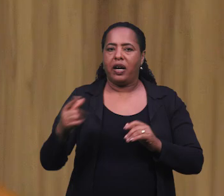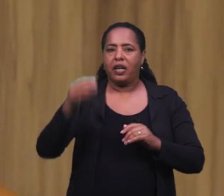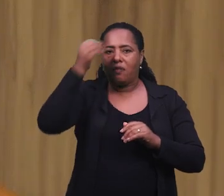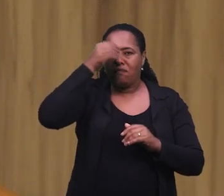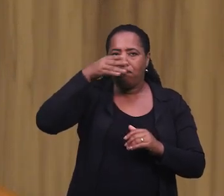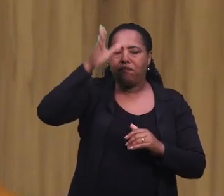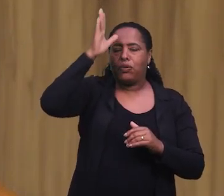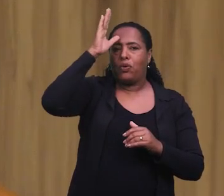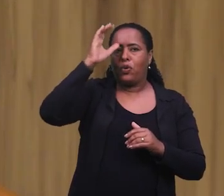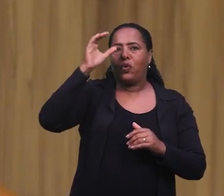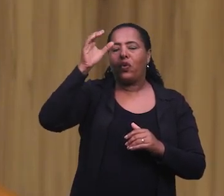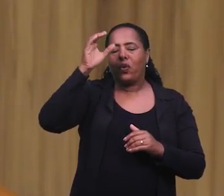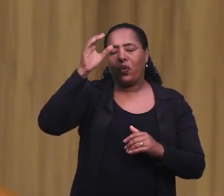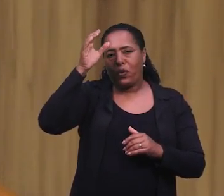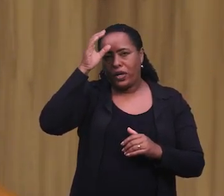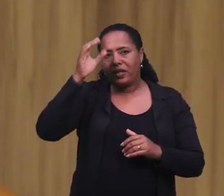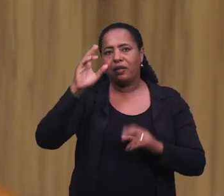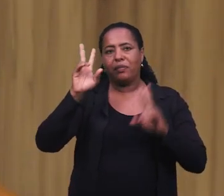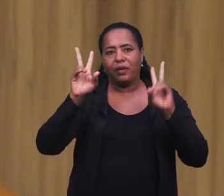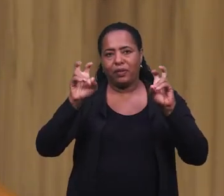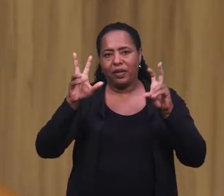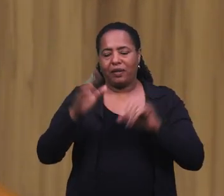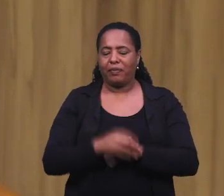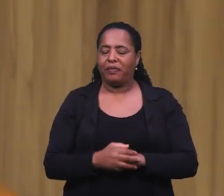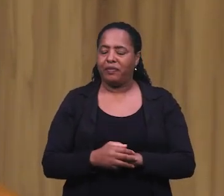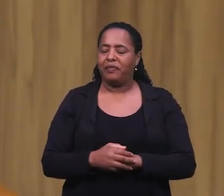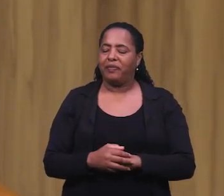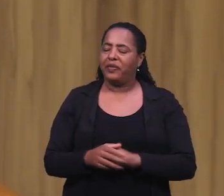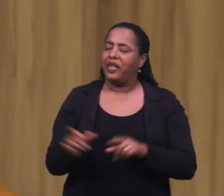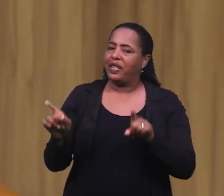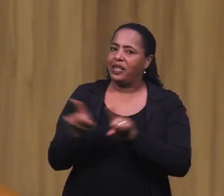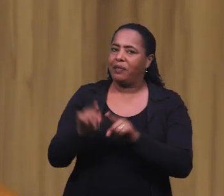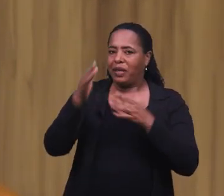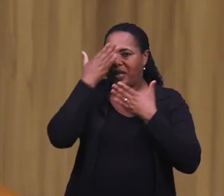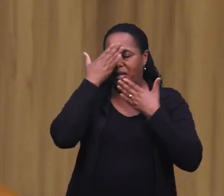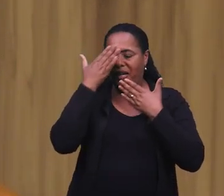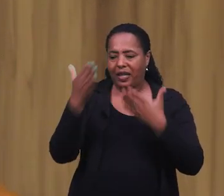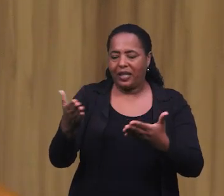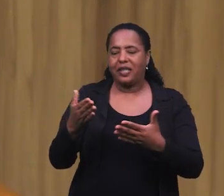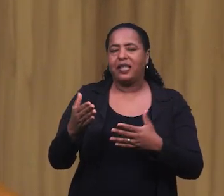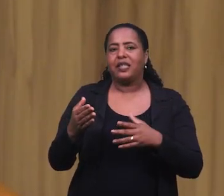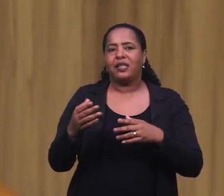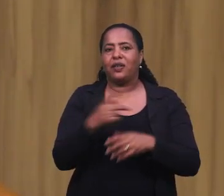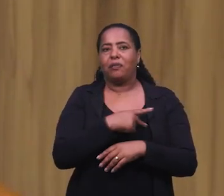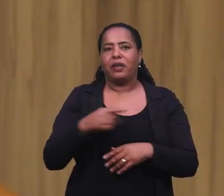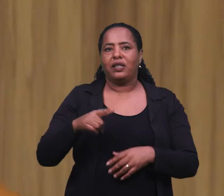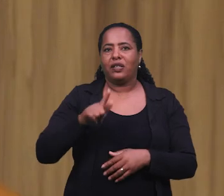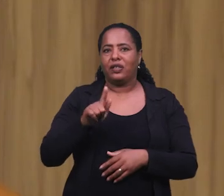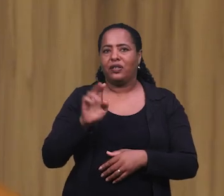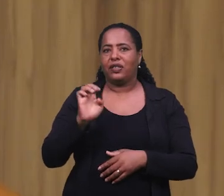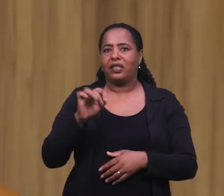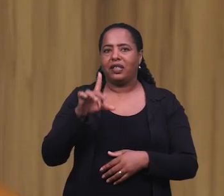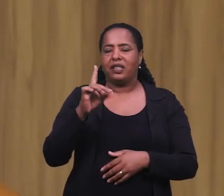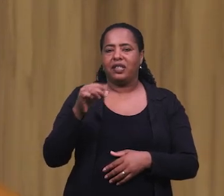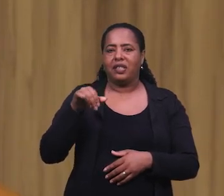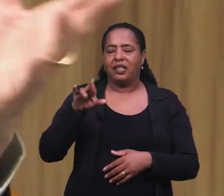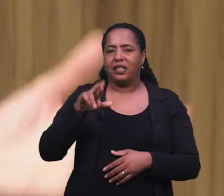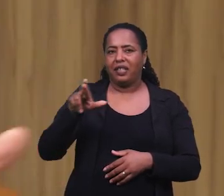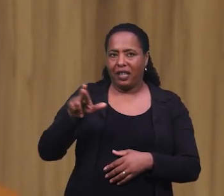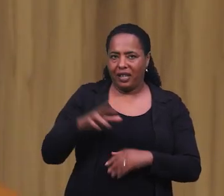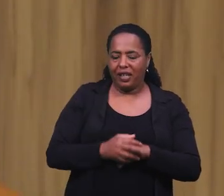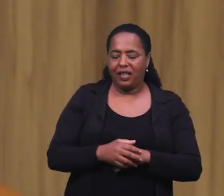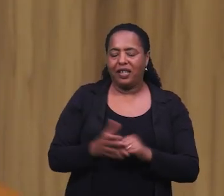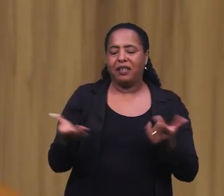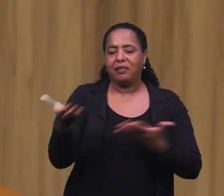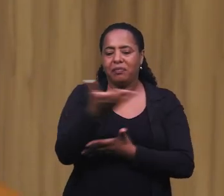ouvem, agradecemos aqui a participação, que Deus possa continuar nos abençoando e que esse programa tenha muitos outros para agregar o